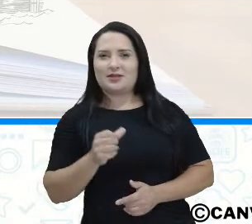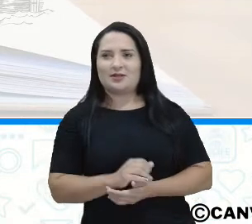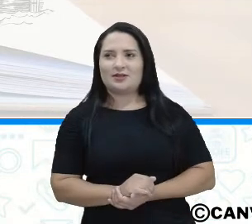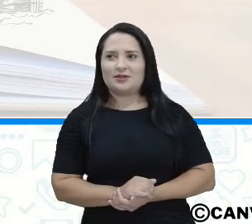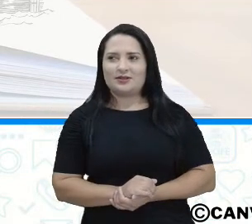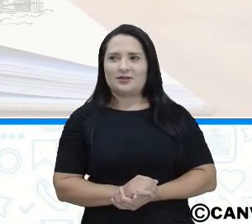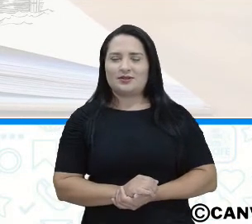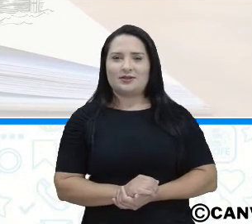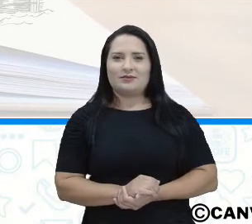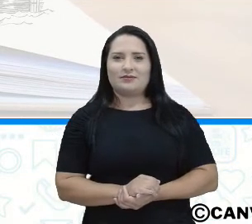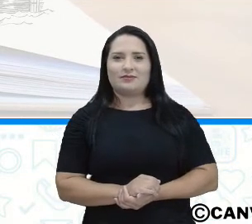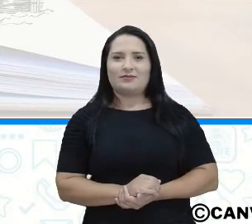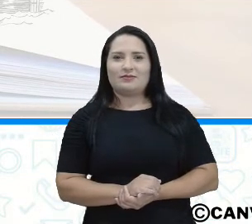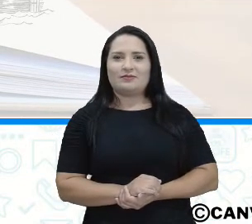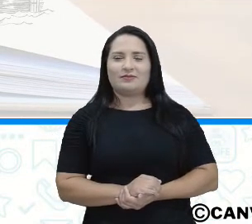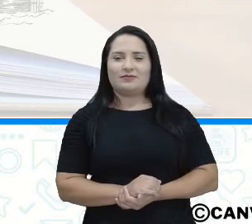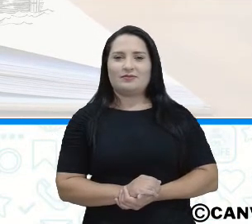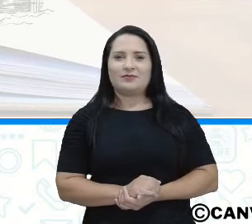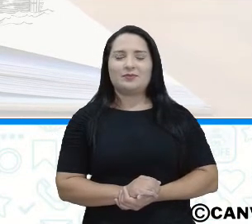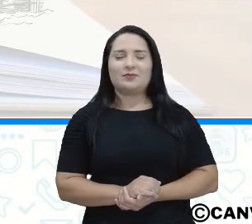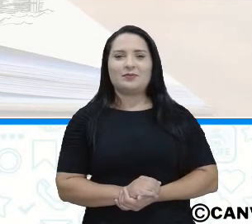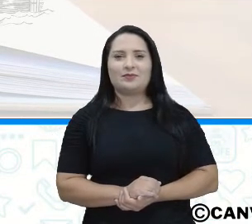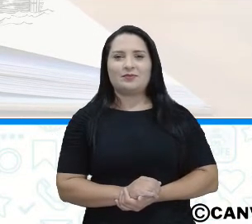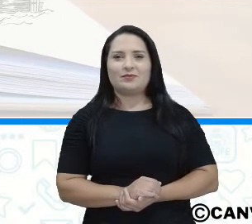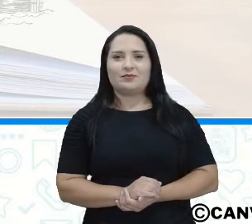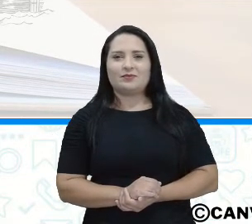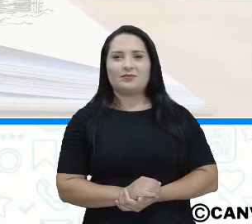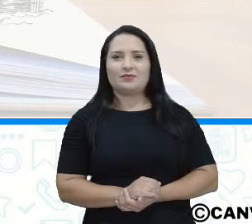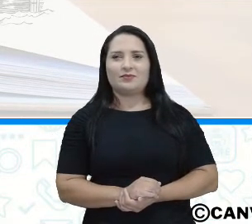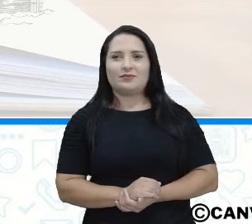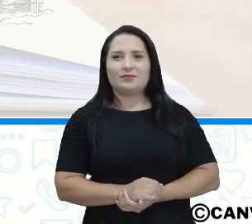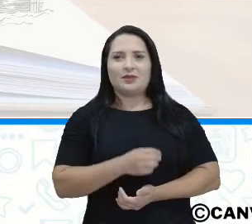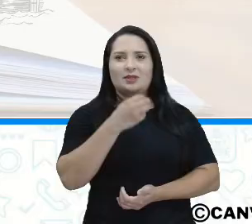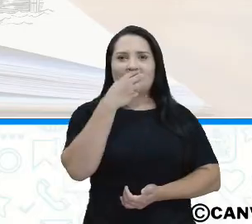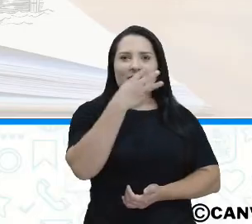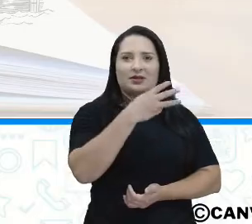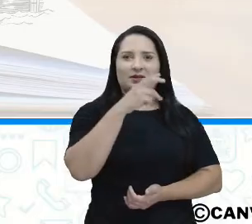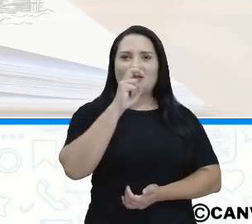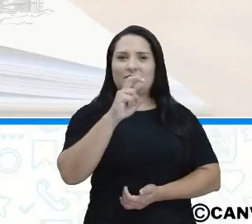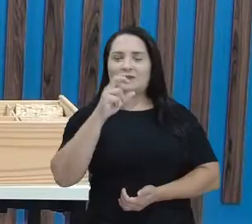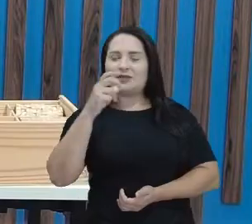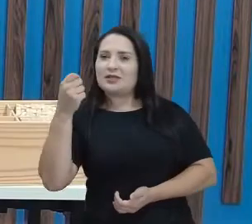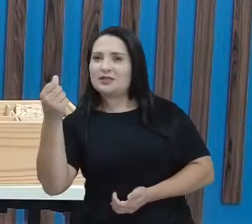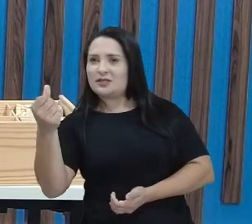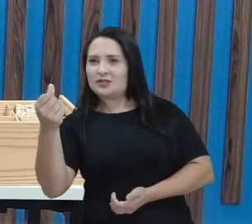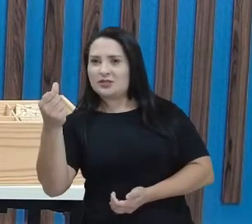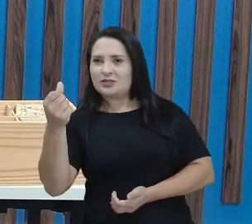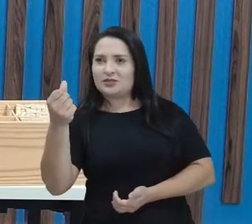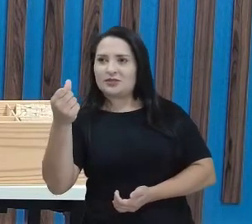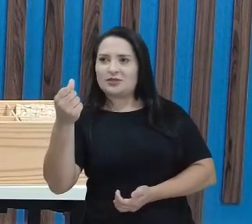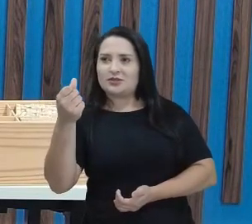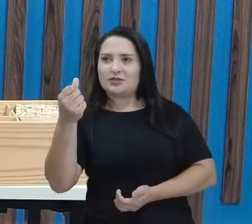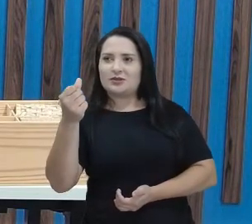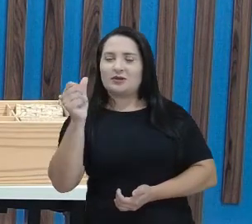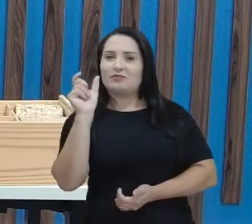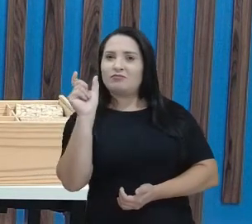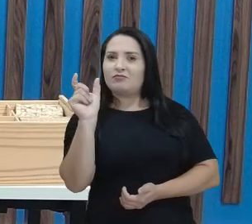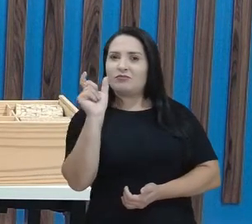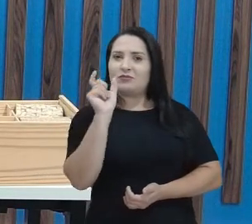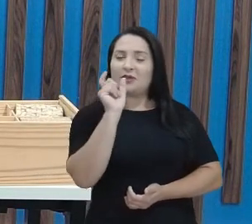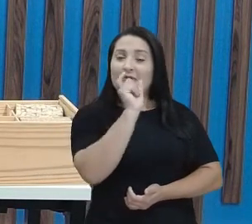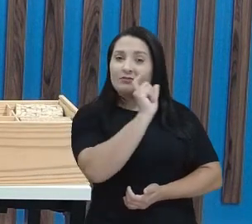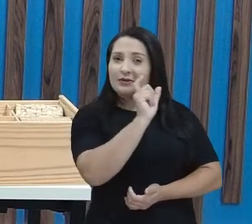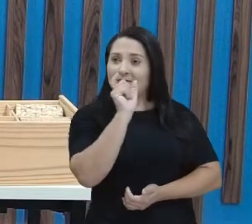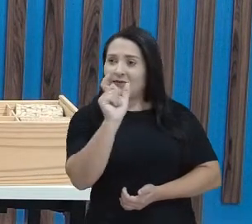exigir demais, de repente? Pronto, 356. Olha só a leitura do número,